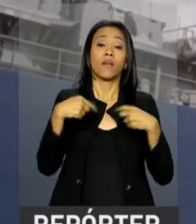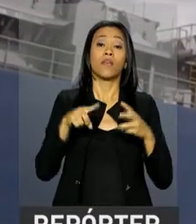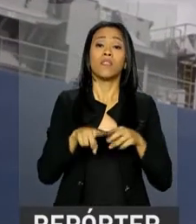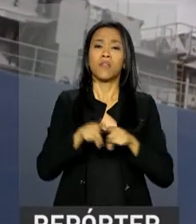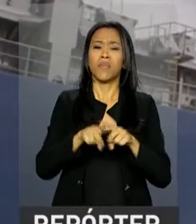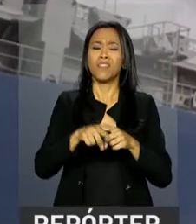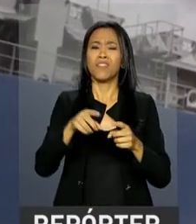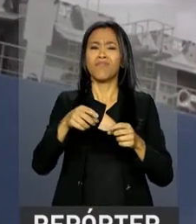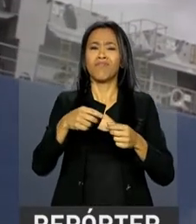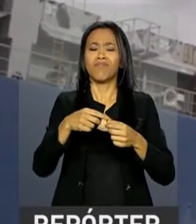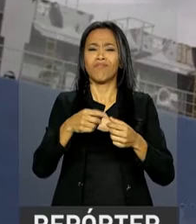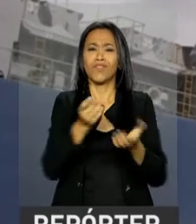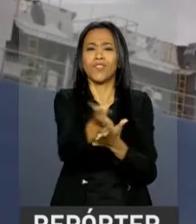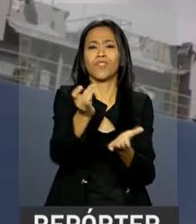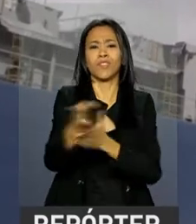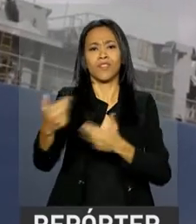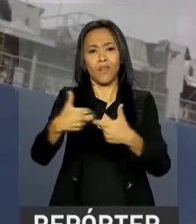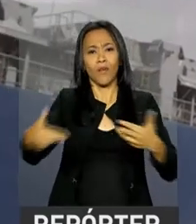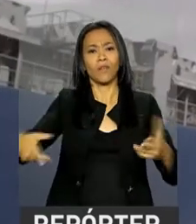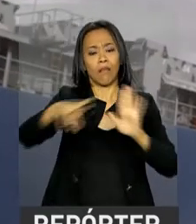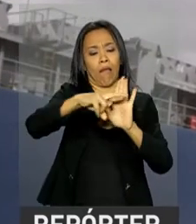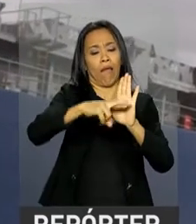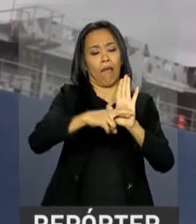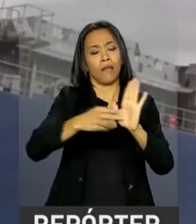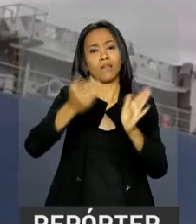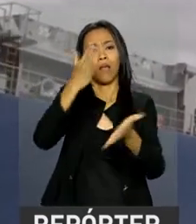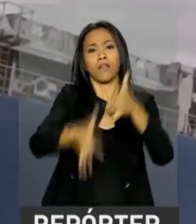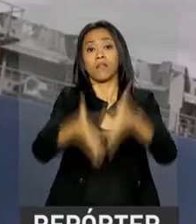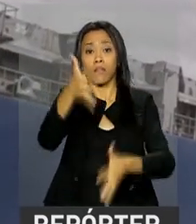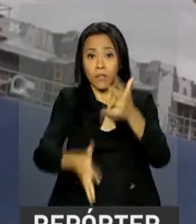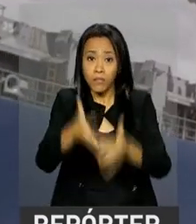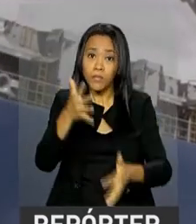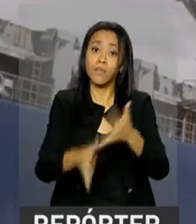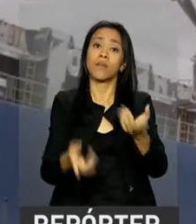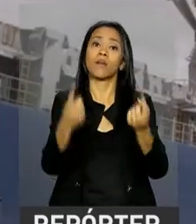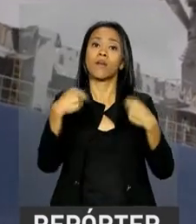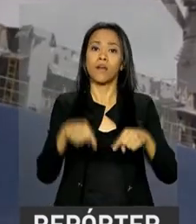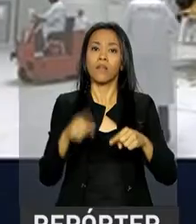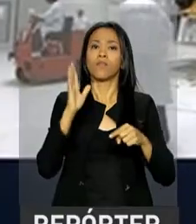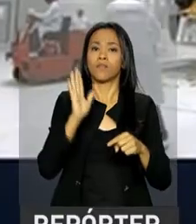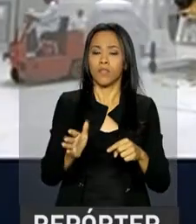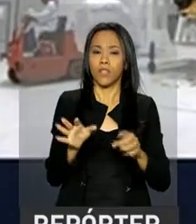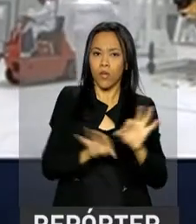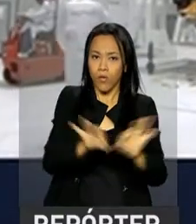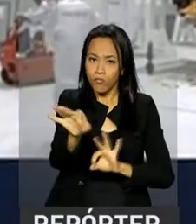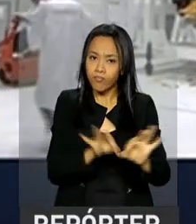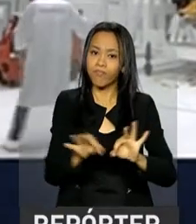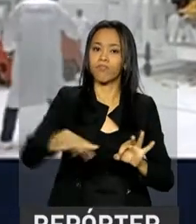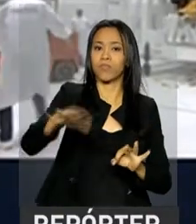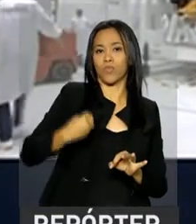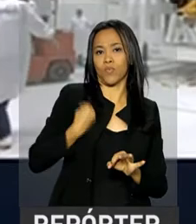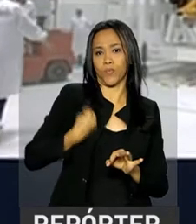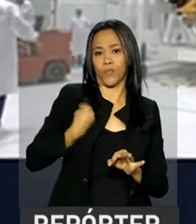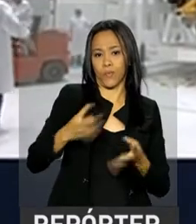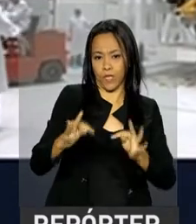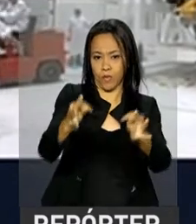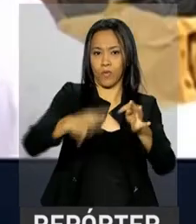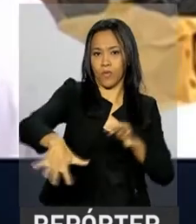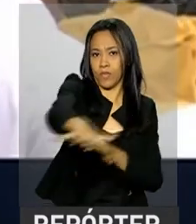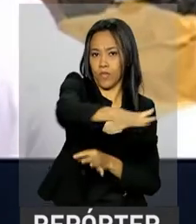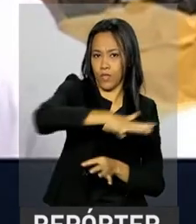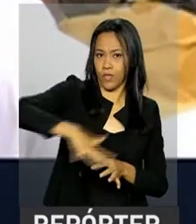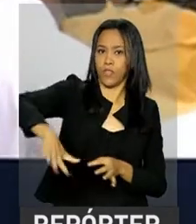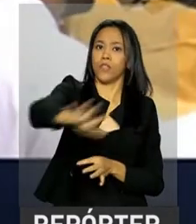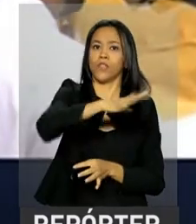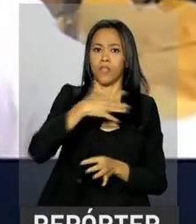para autorização e construção de novos terminais privados ou ampliação dos que já existem. E os avanços em infraestrutura são também